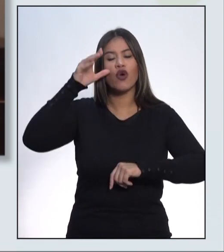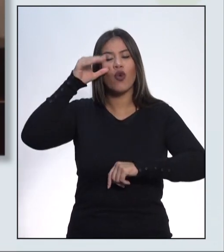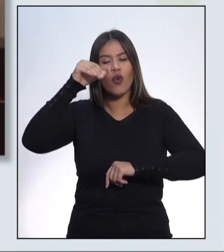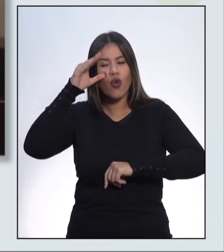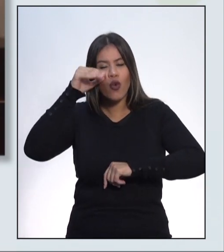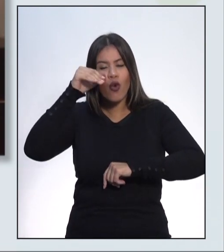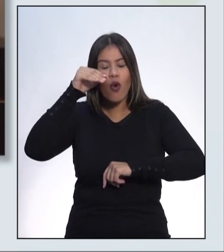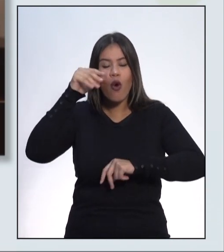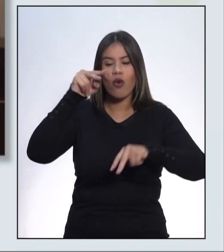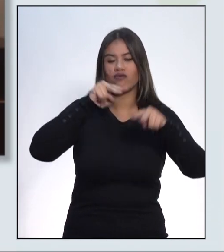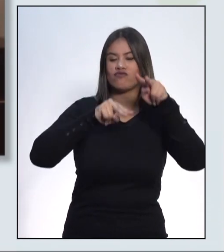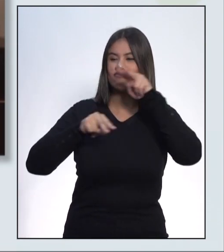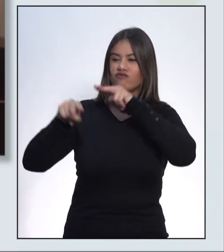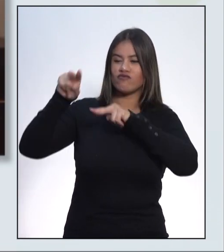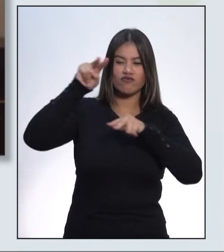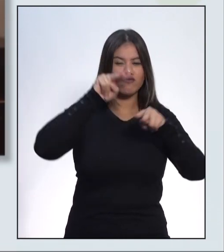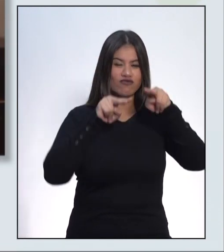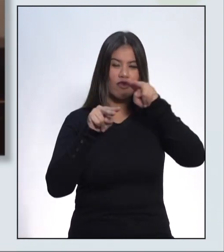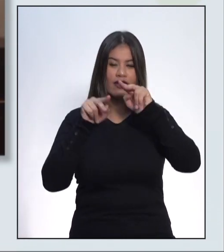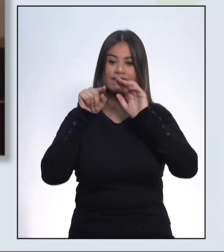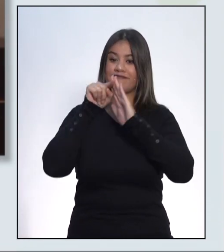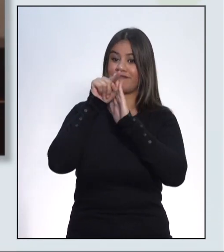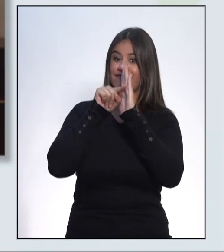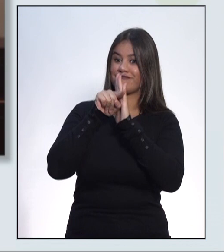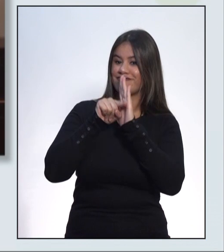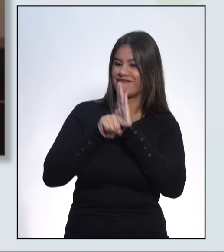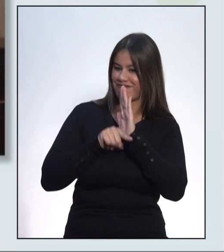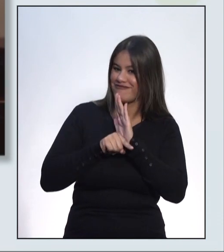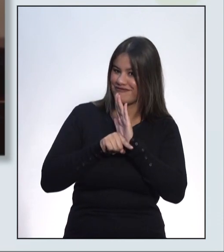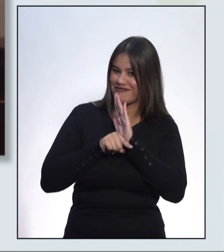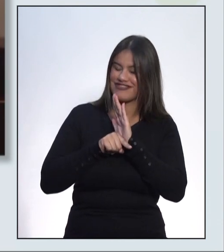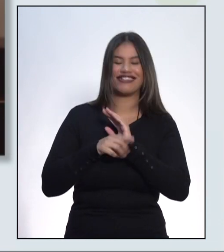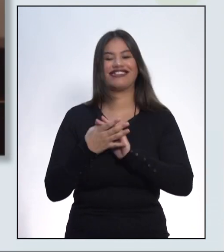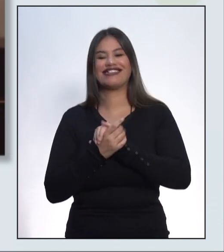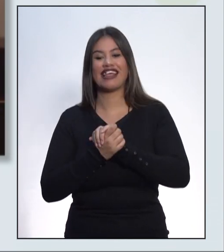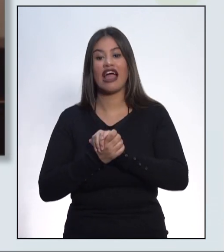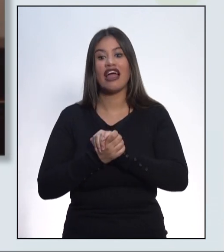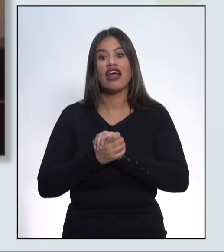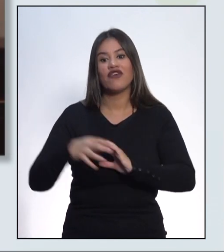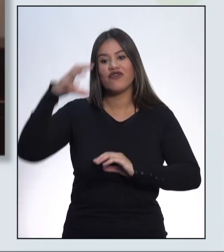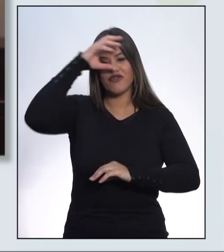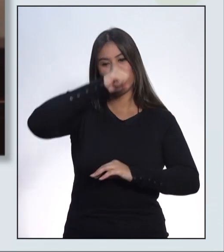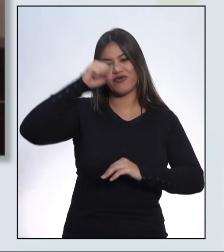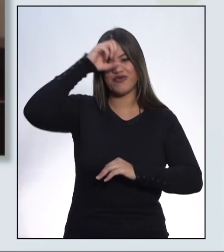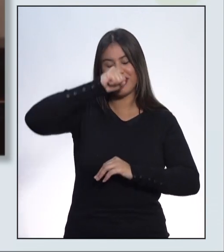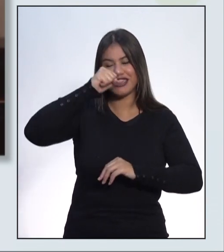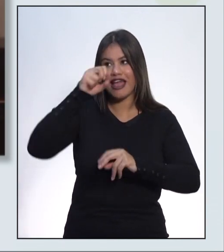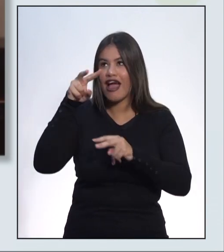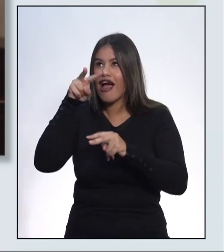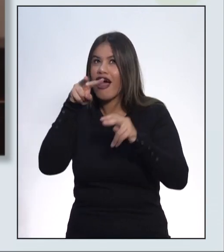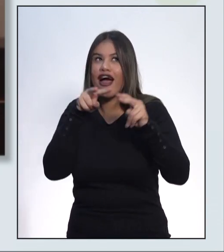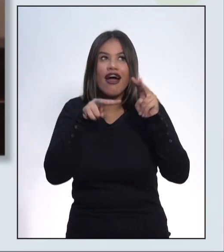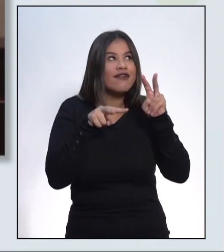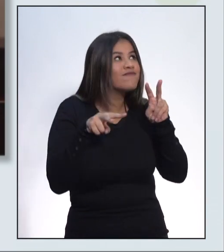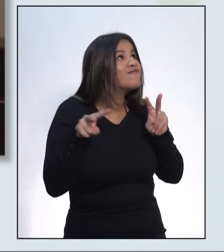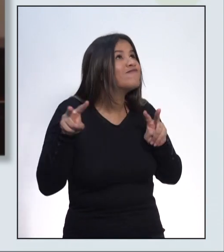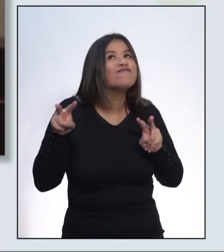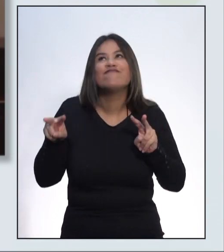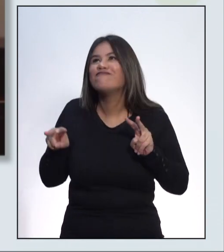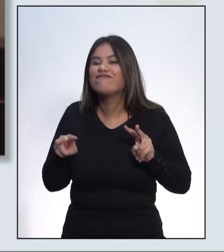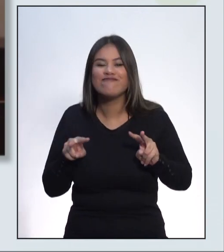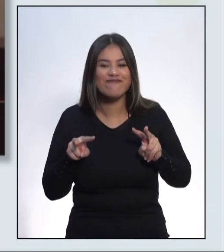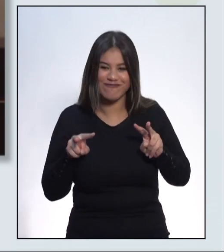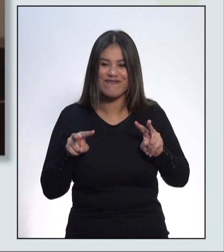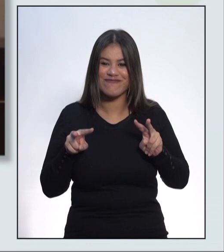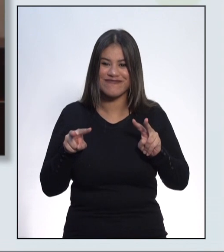investigação. Então, vamos aprender como observar o nosso entorno, as cenas do nosso cotidiano